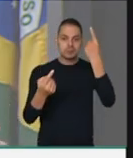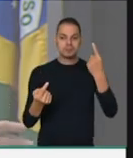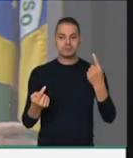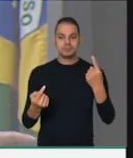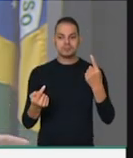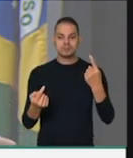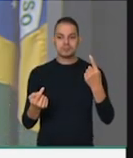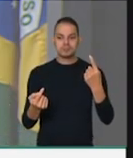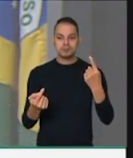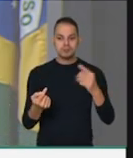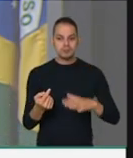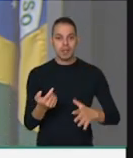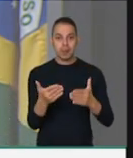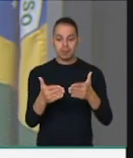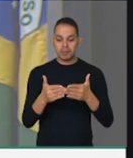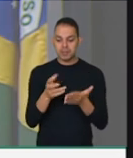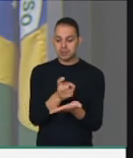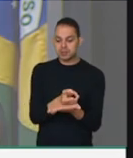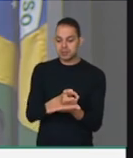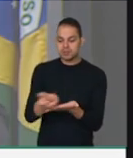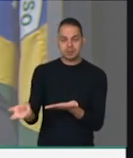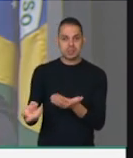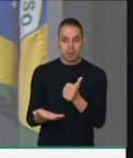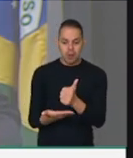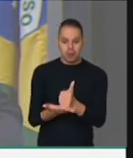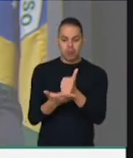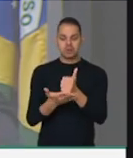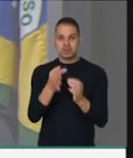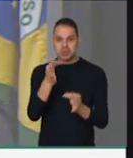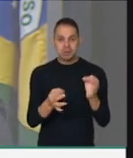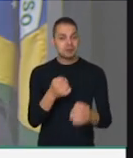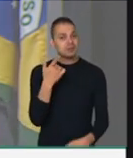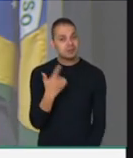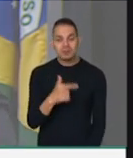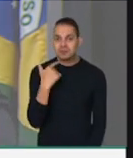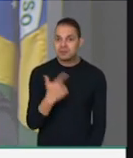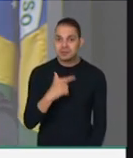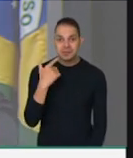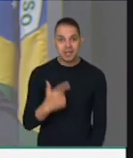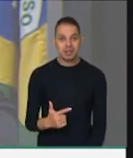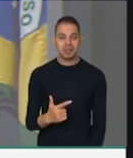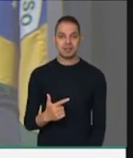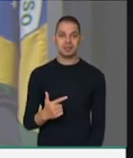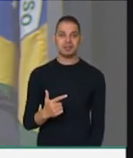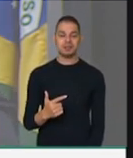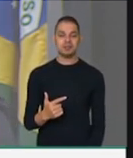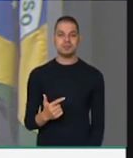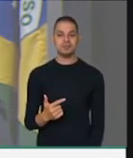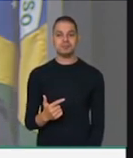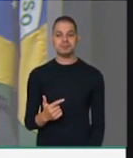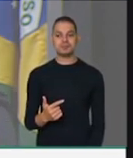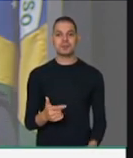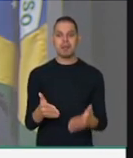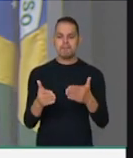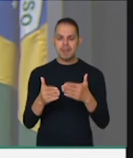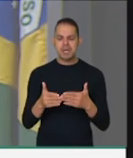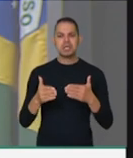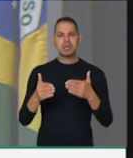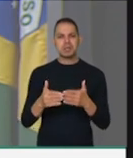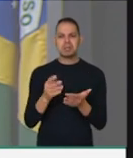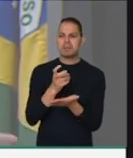depois de origem pitman não tem sustentação jurídica não tem fundamento esses pedidos